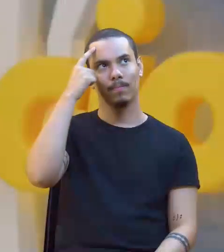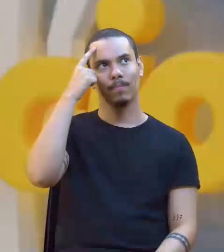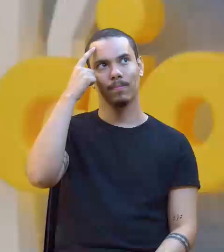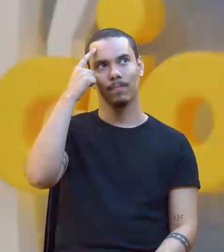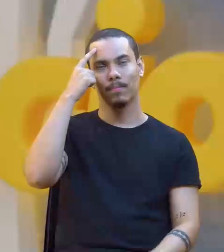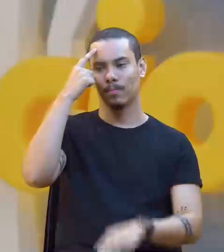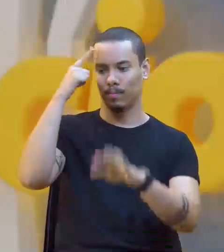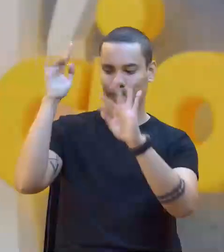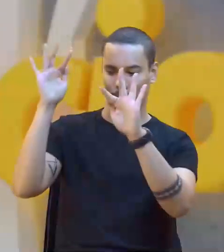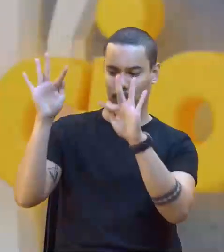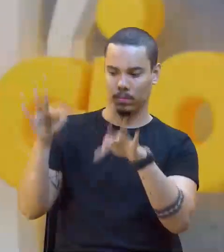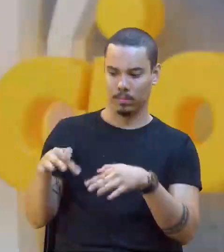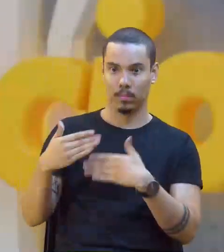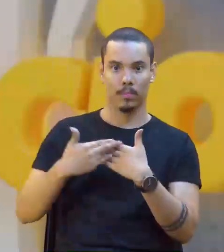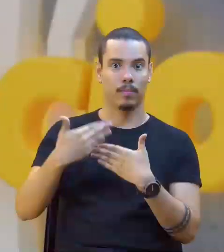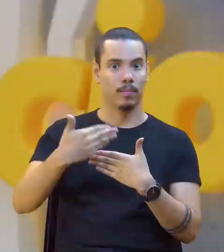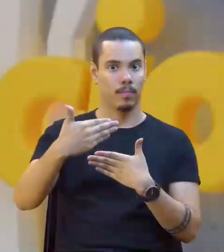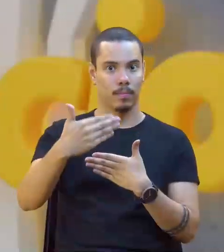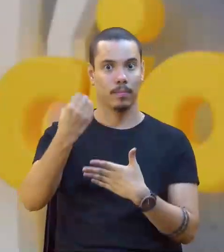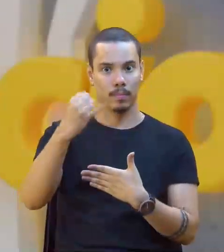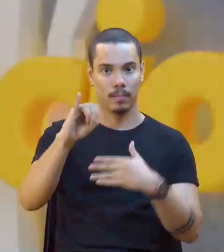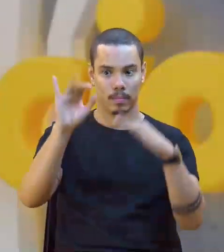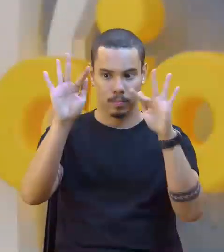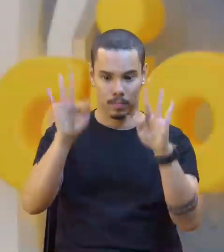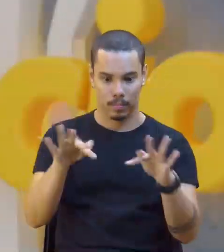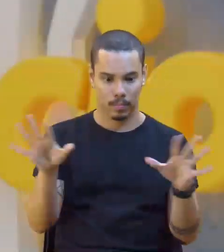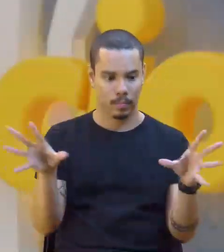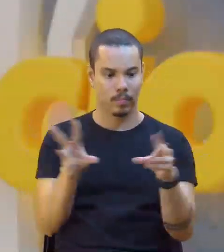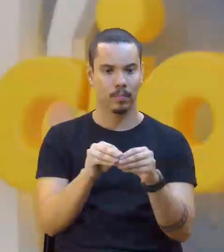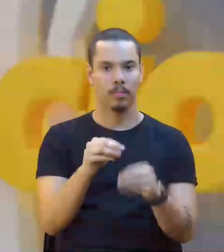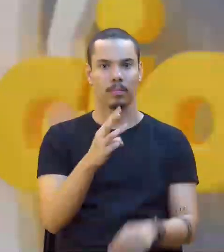ciclo. Quando vocês terminarem, tiverem um terceirão,